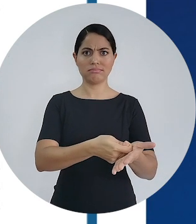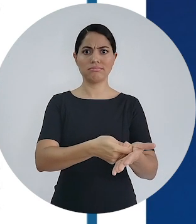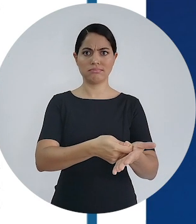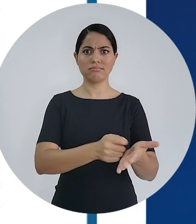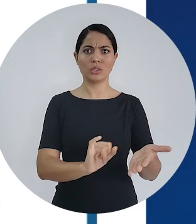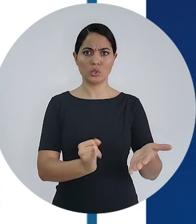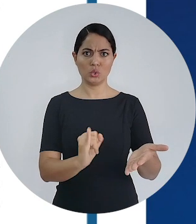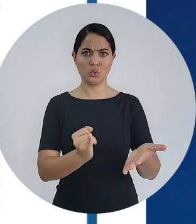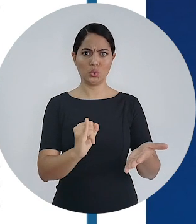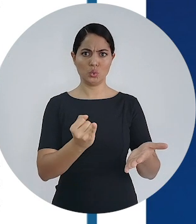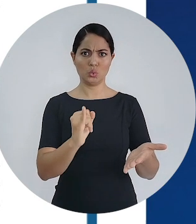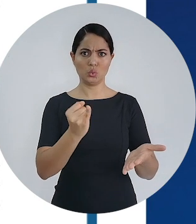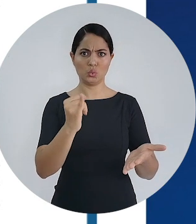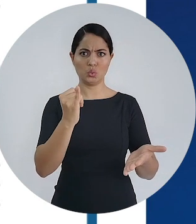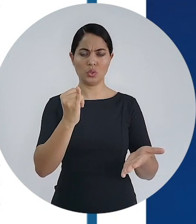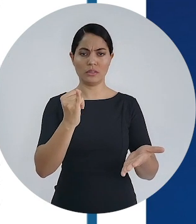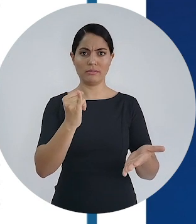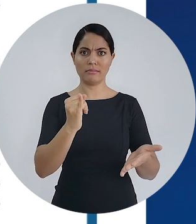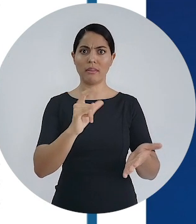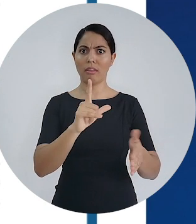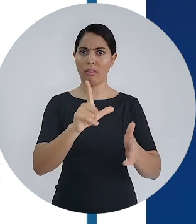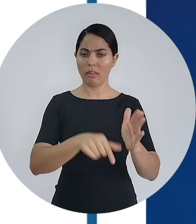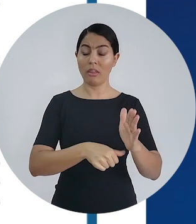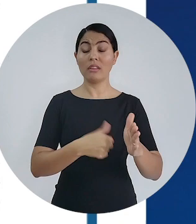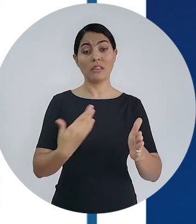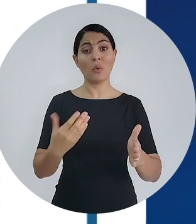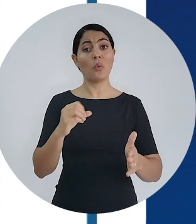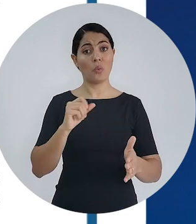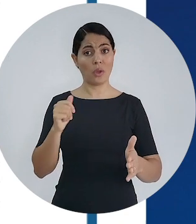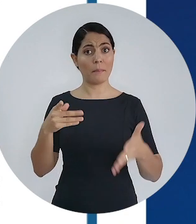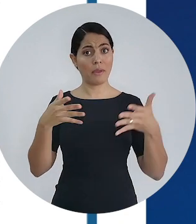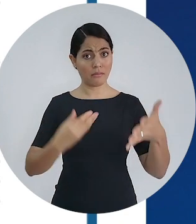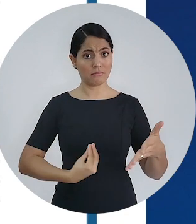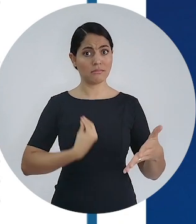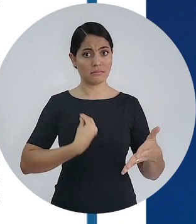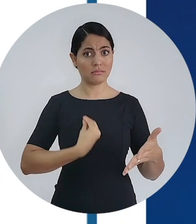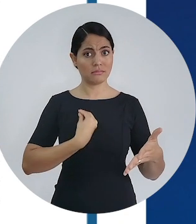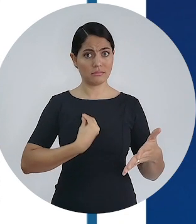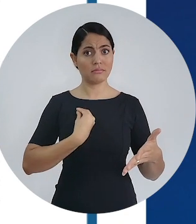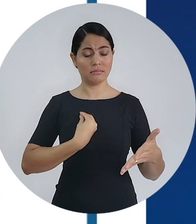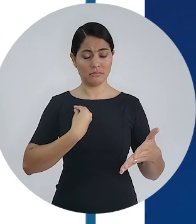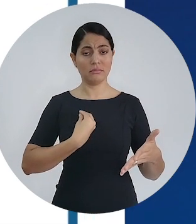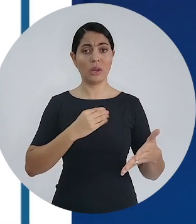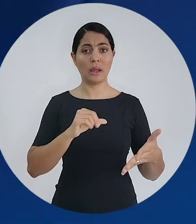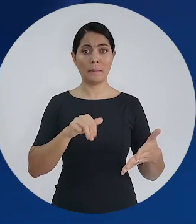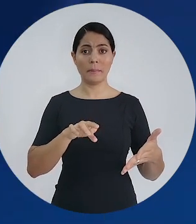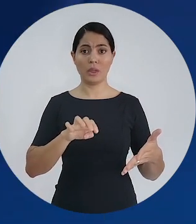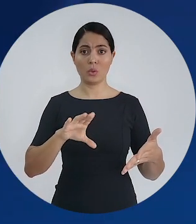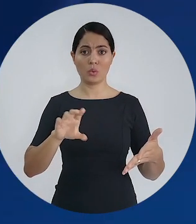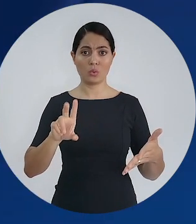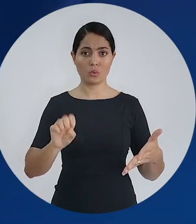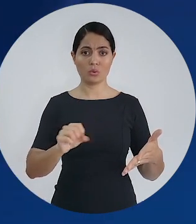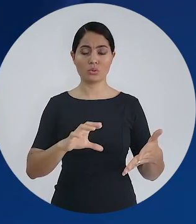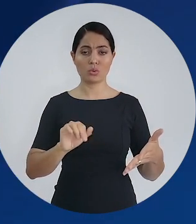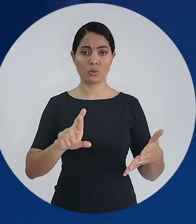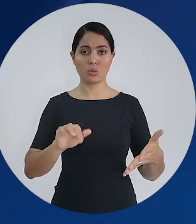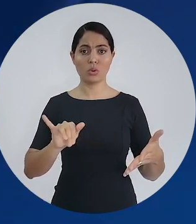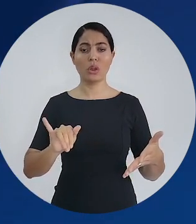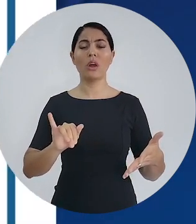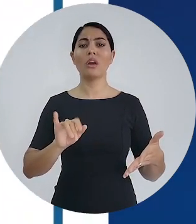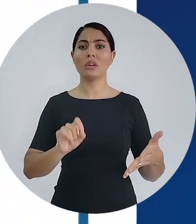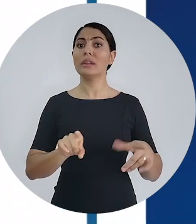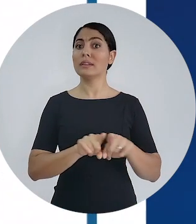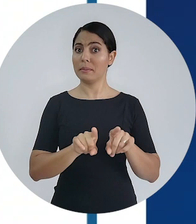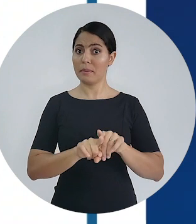em decorrência de reposição salarial atrasada. A OAB atuou na causa como amicus curiae. Em outro caso, o